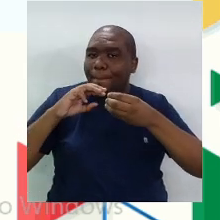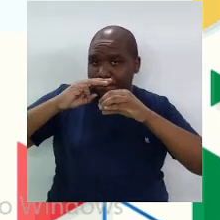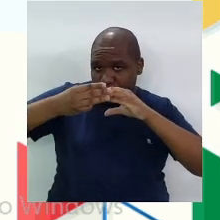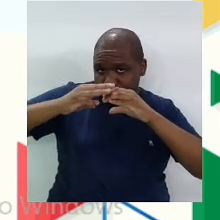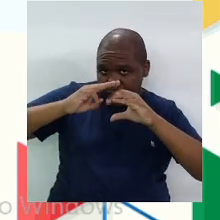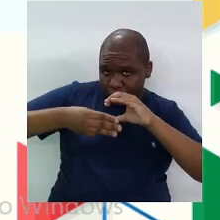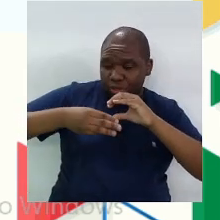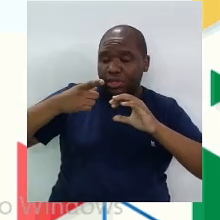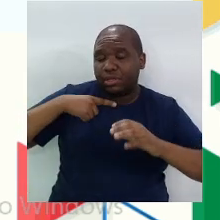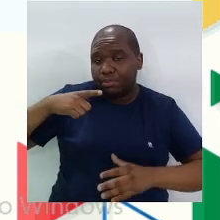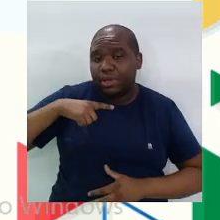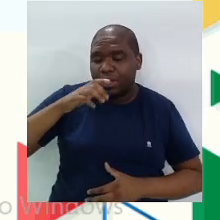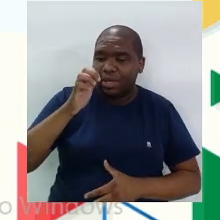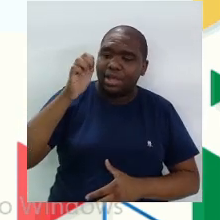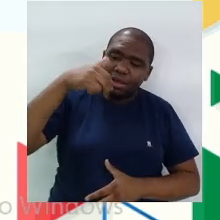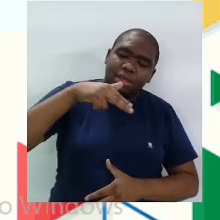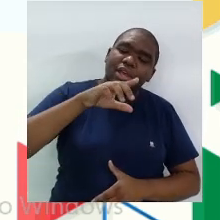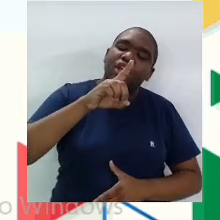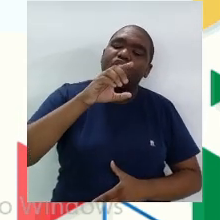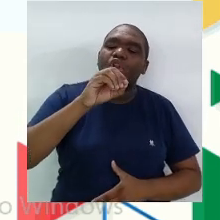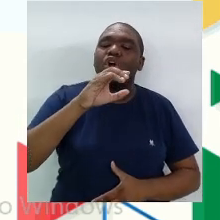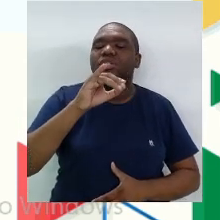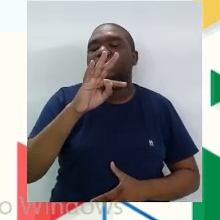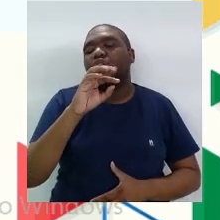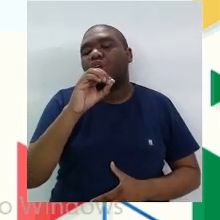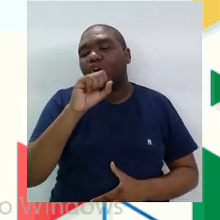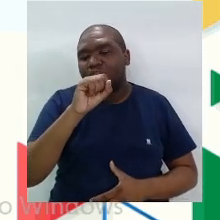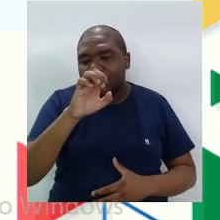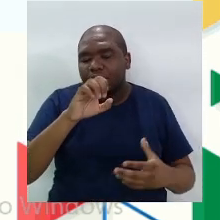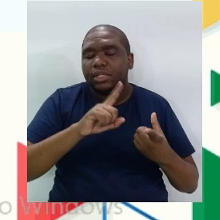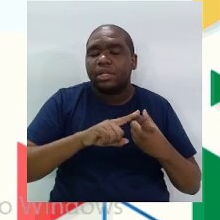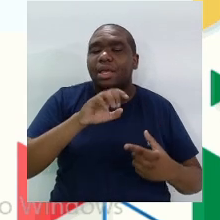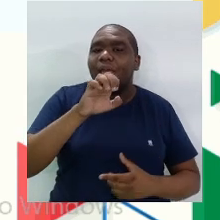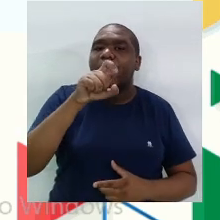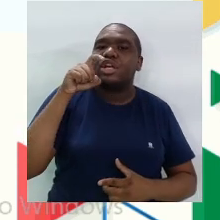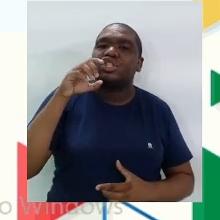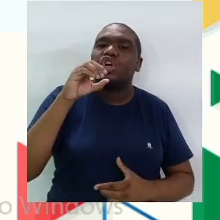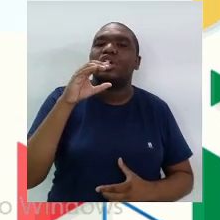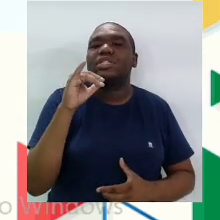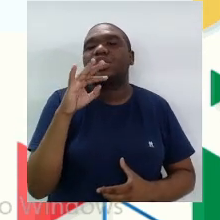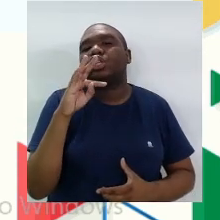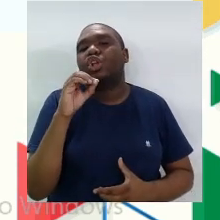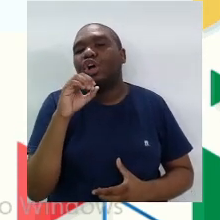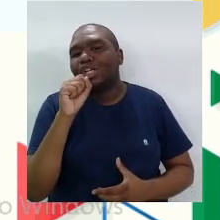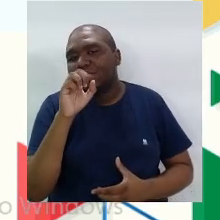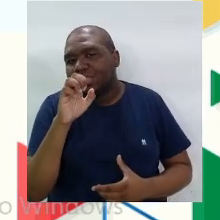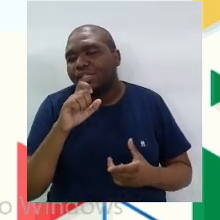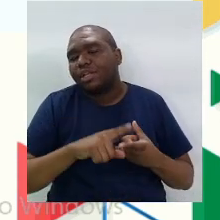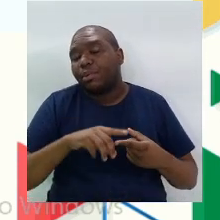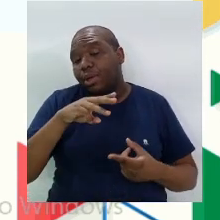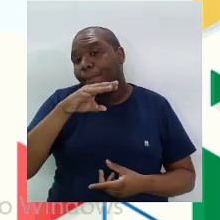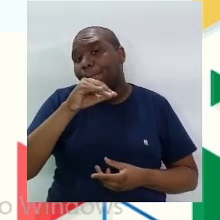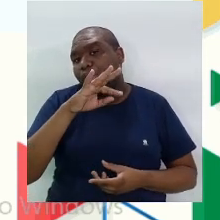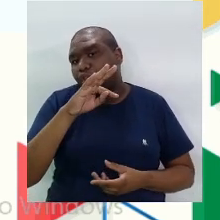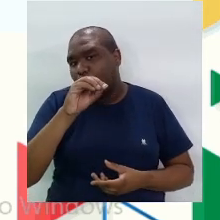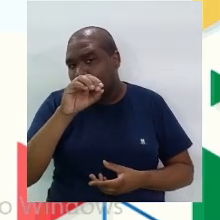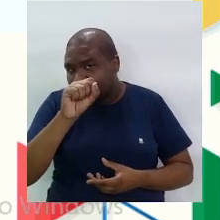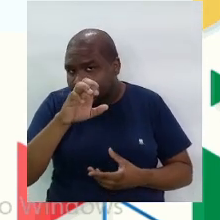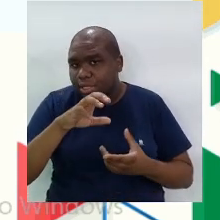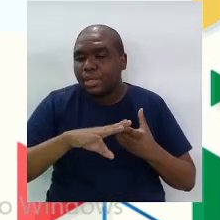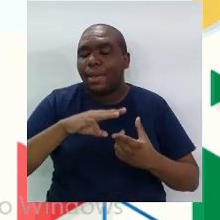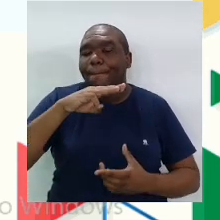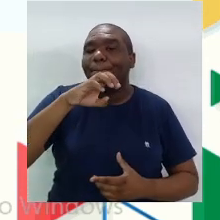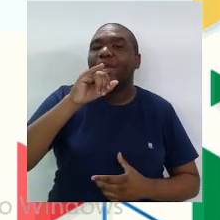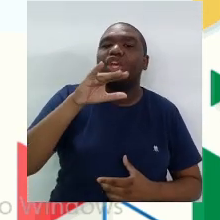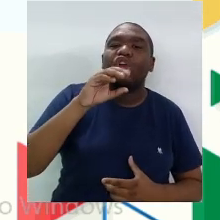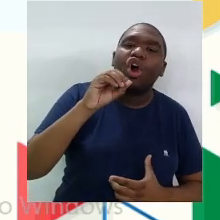como endocitose e exocitose, mitose e meiose, os quais não vão